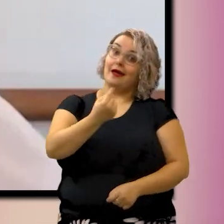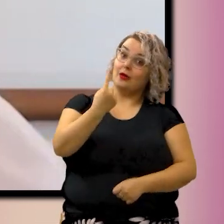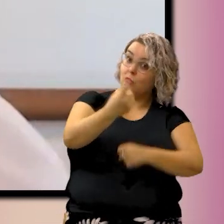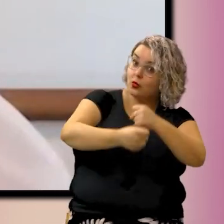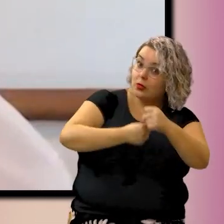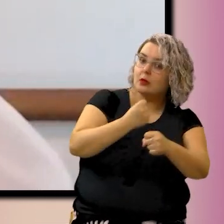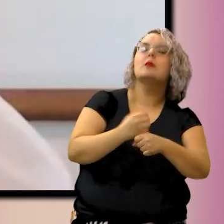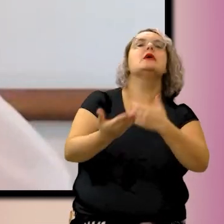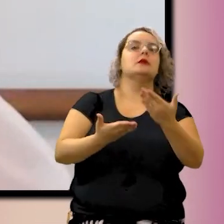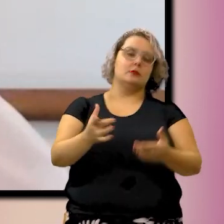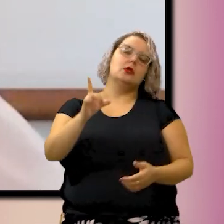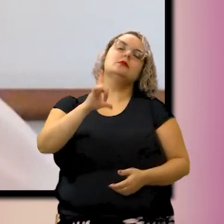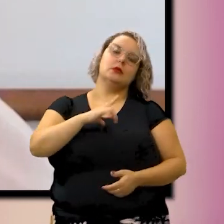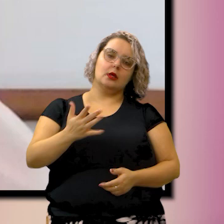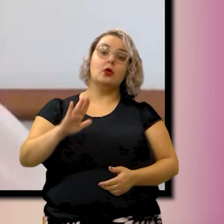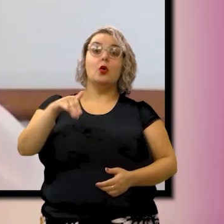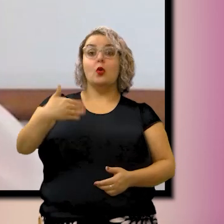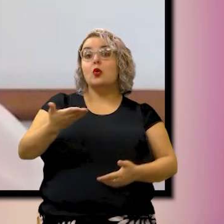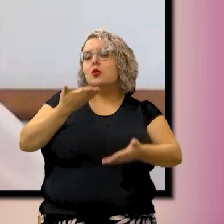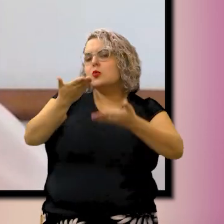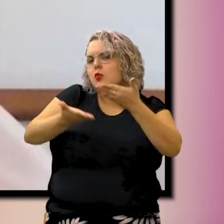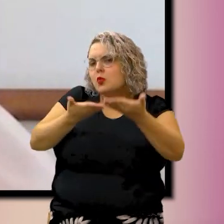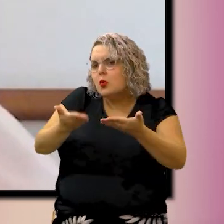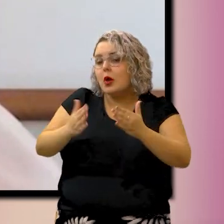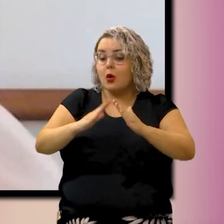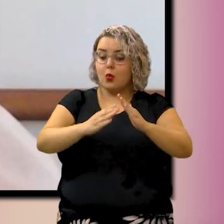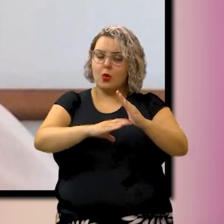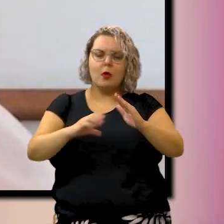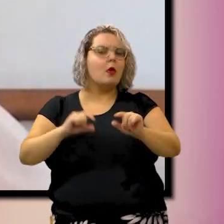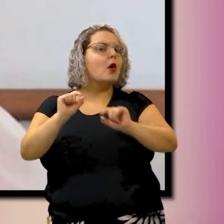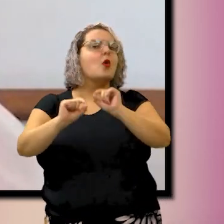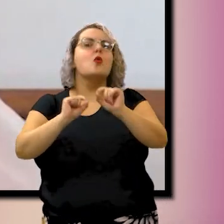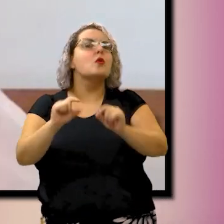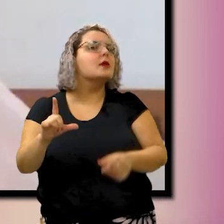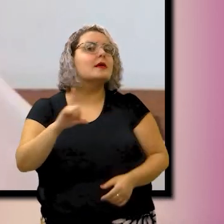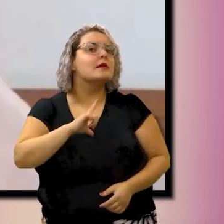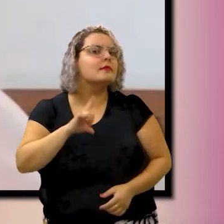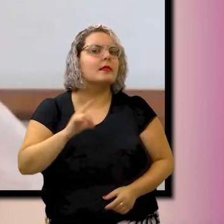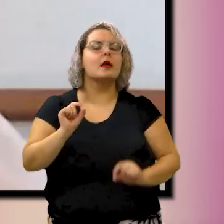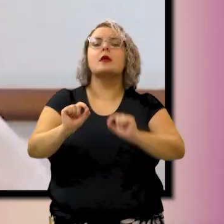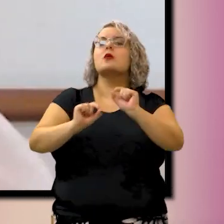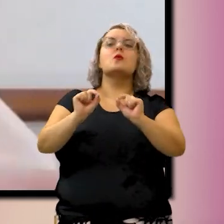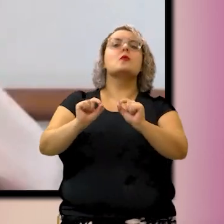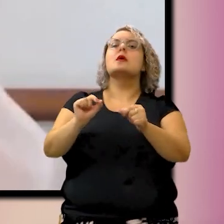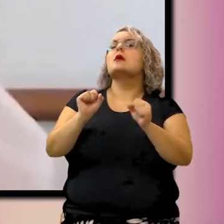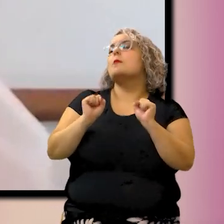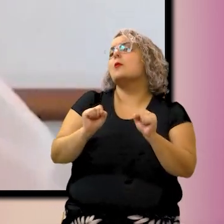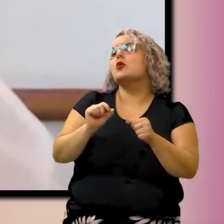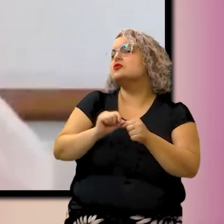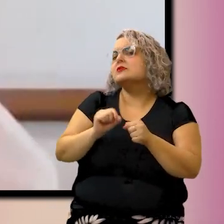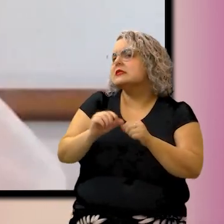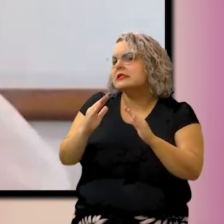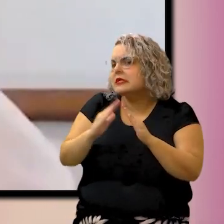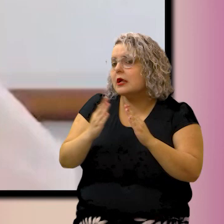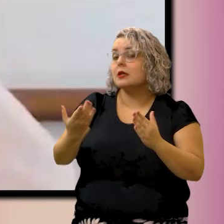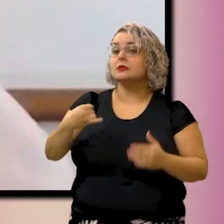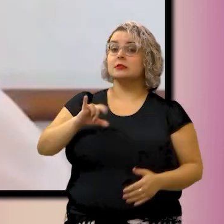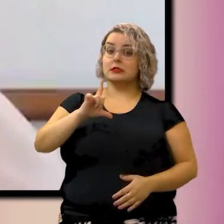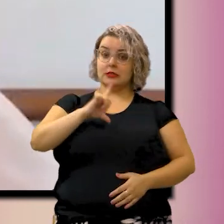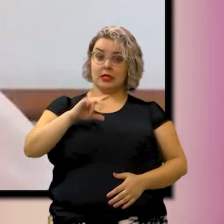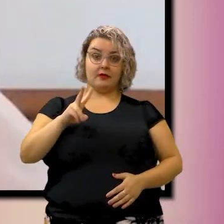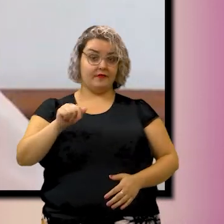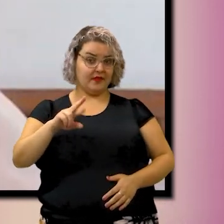Agora, tratamento a gente tem, né? Quando a gente fala de tratamento clínico, o que que a gente tem, o que que o paciente já pode fazer em casa. Se você